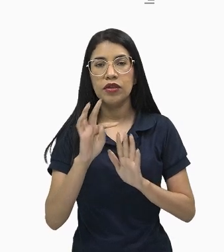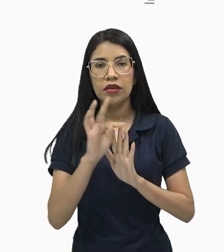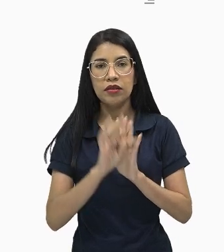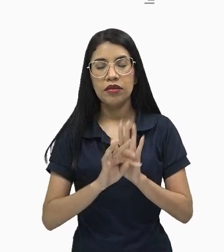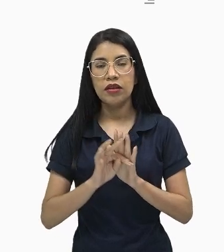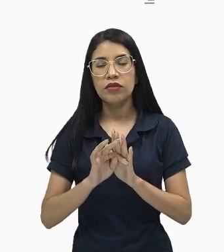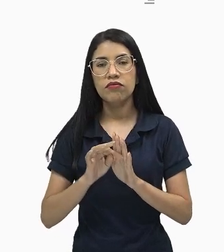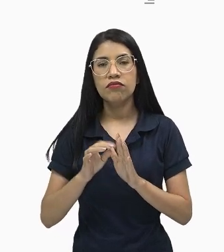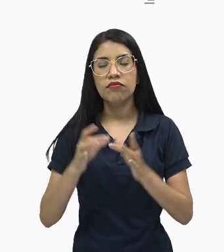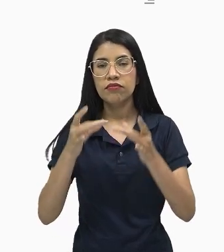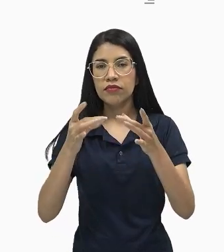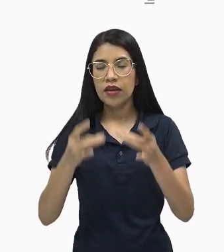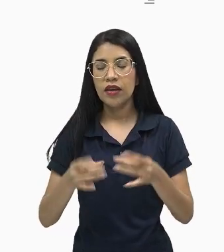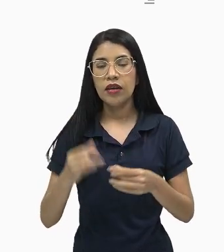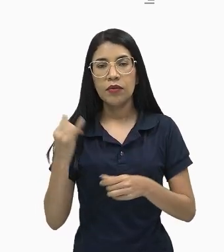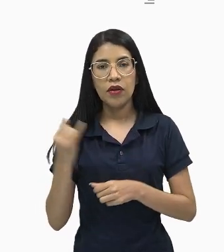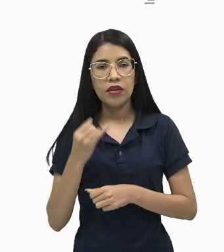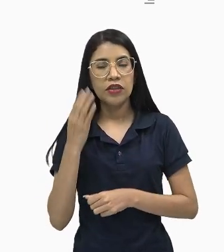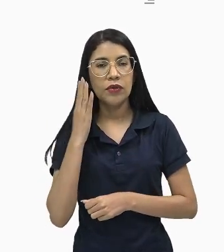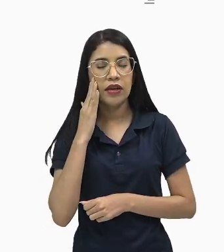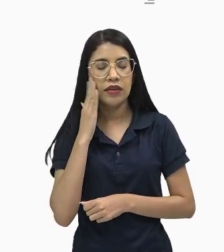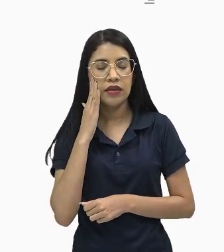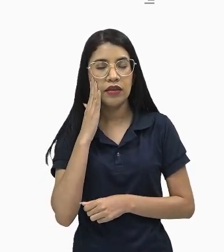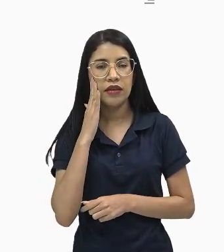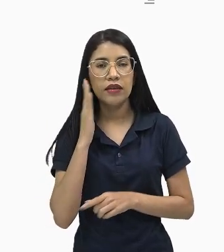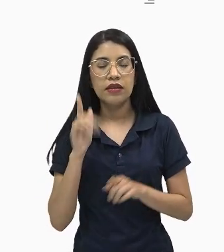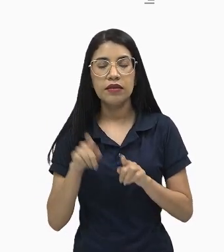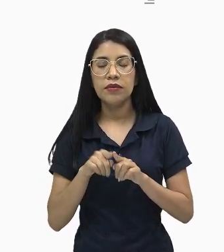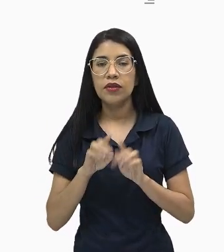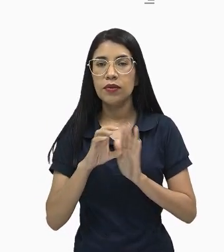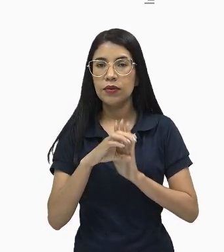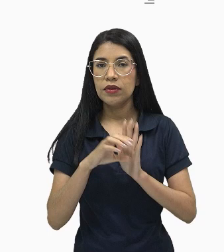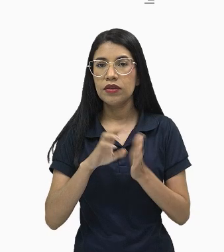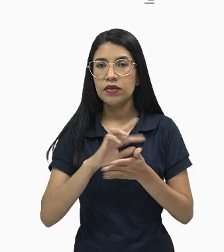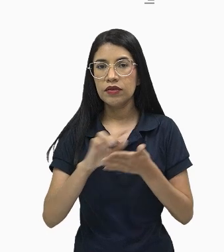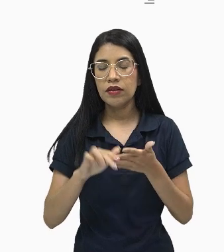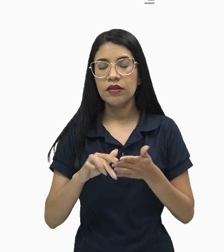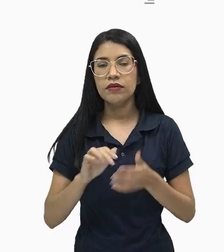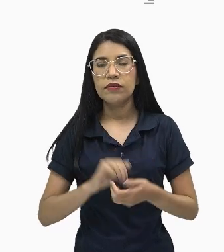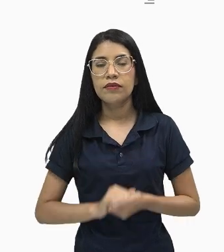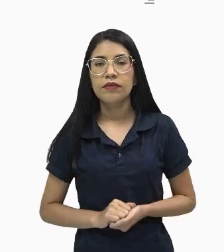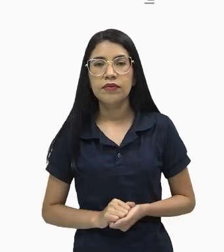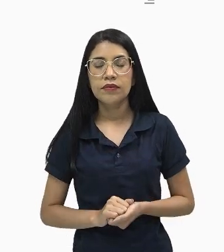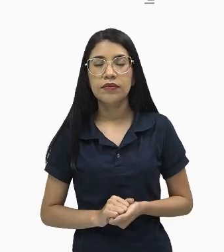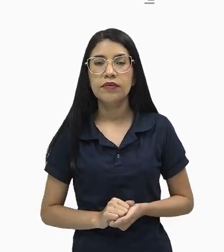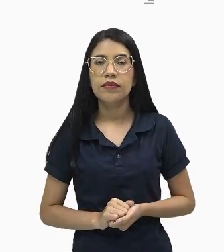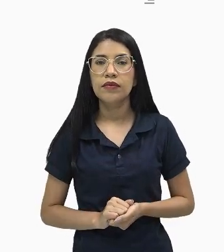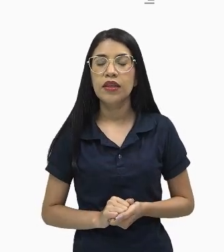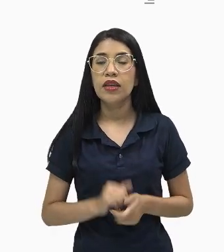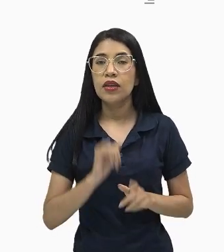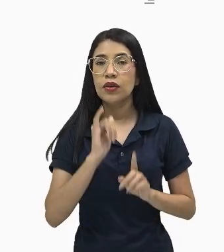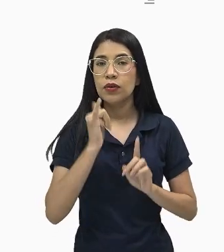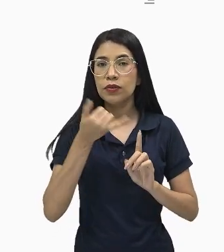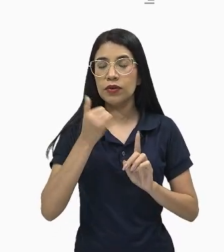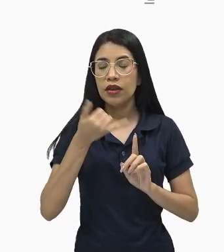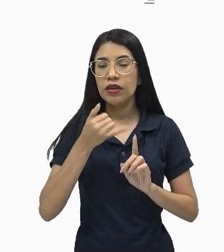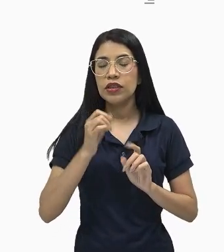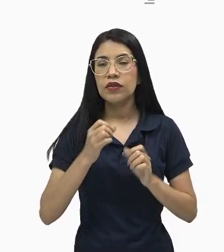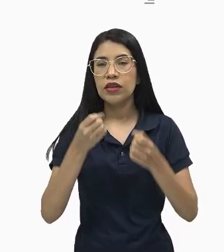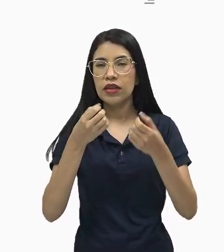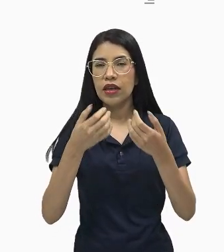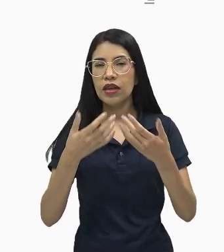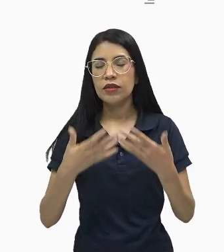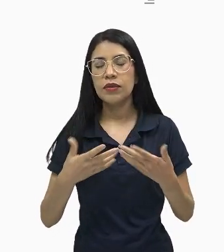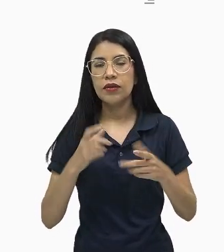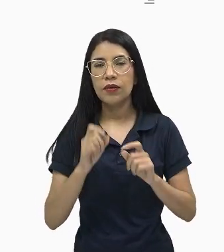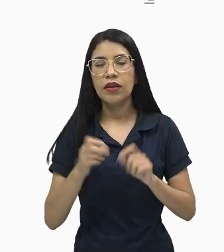para a gente aprender novos conceitos, para a gente poder entender, não é, o que está sendo explicado. Enquanto que os narrativos, eles nos ajudam a acompanhar